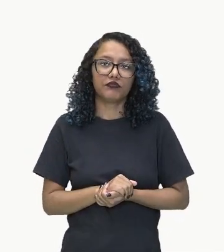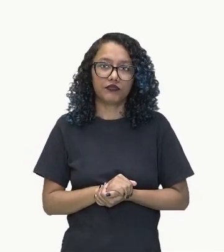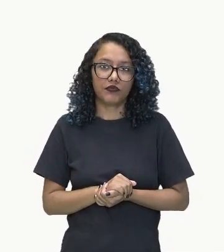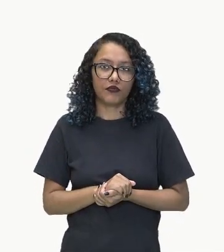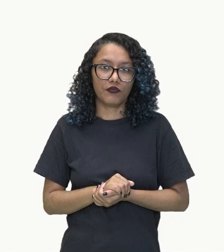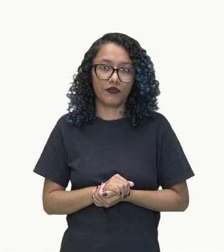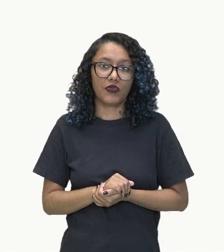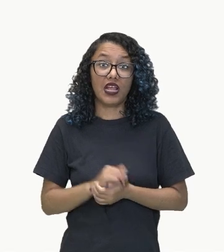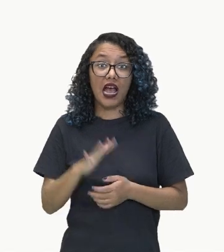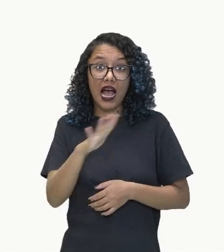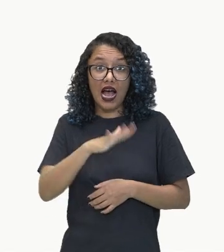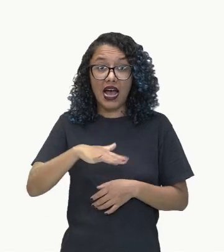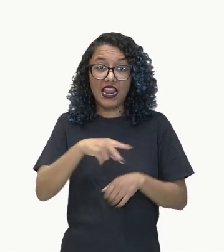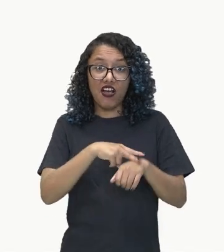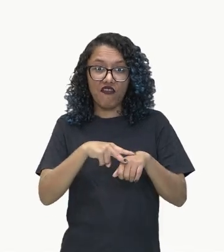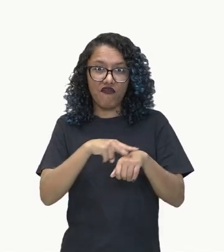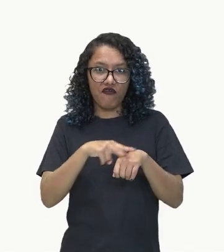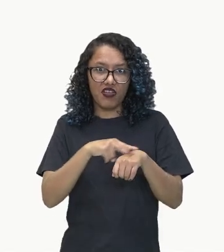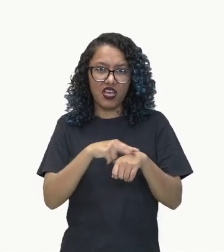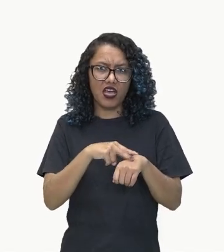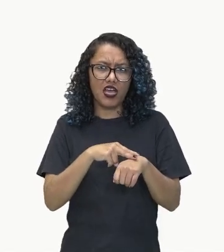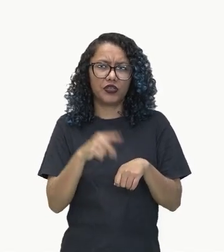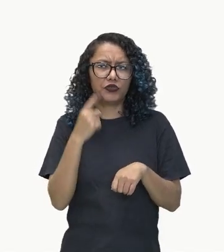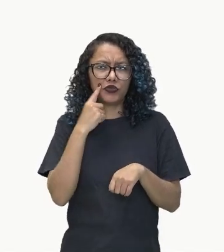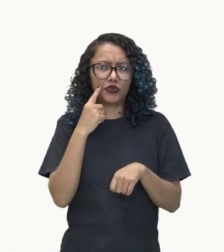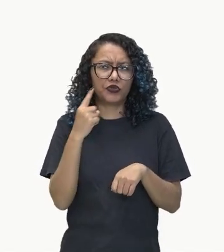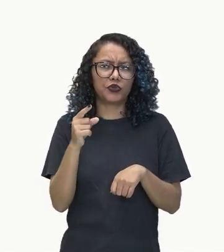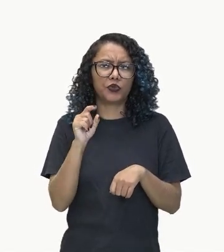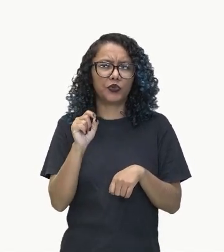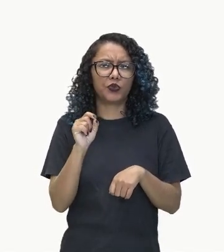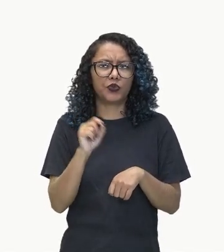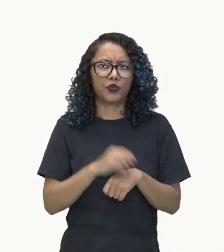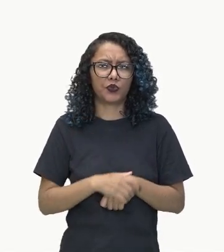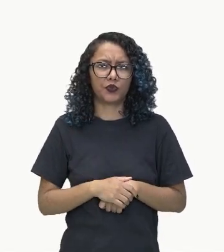em verde. Vão ser partes que vão